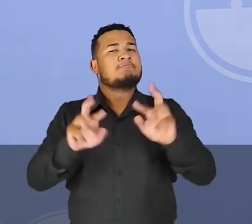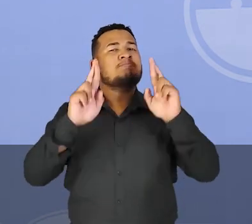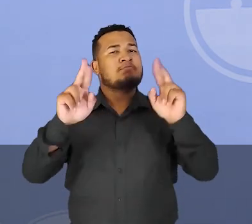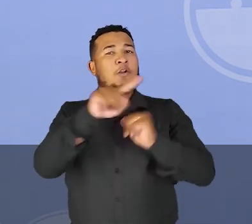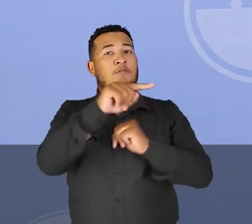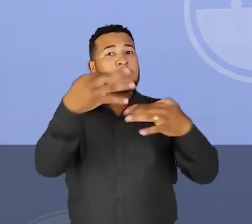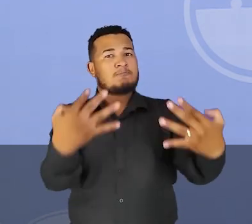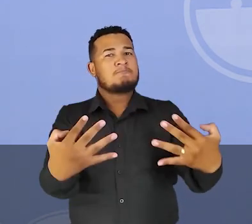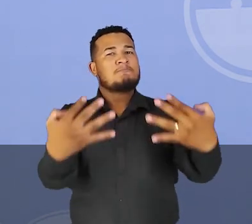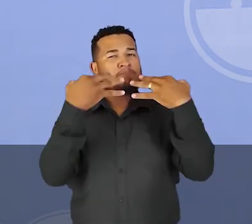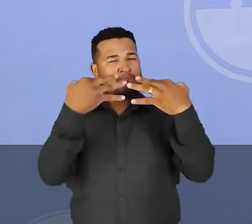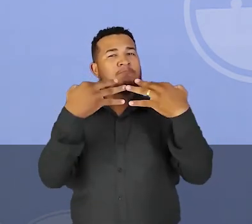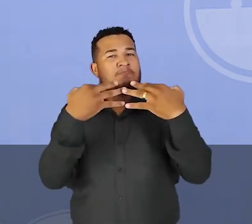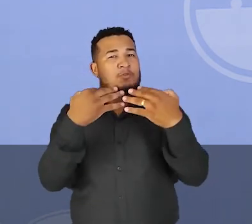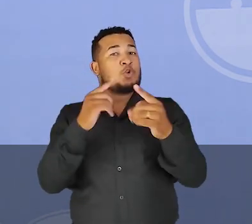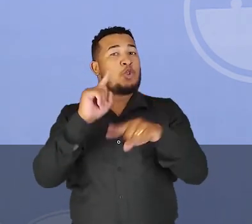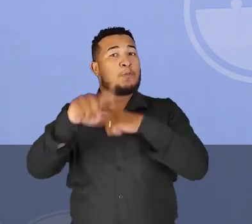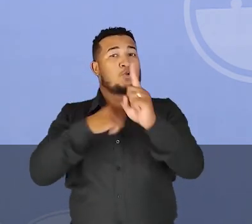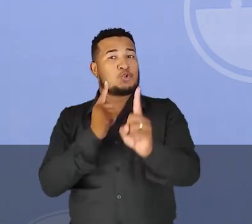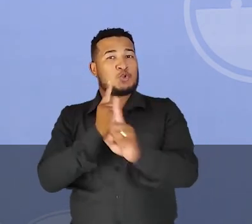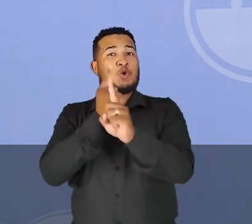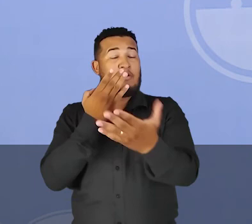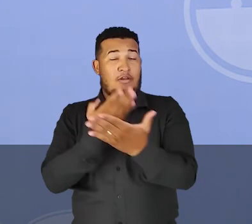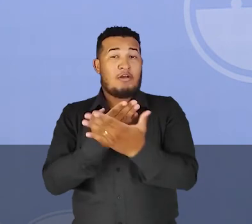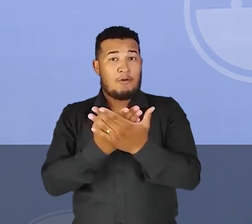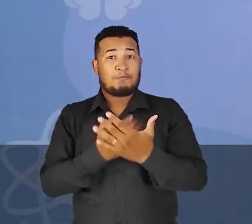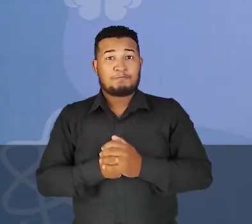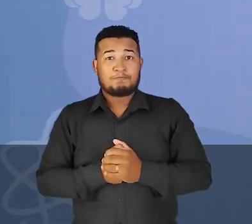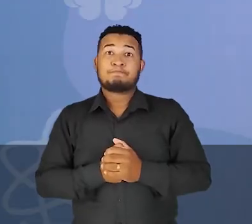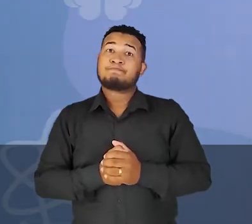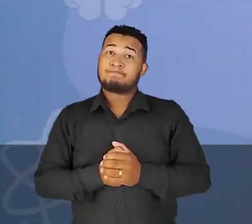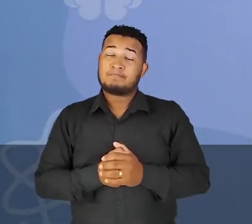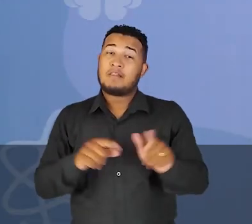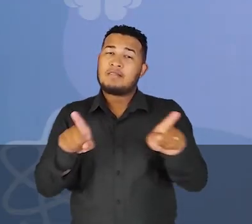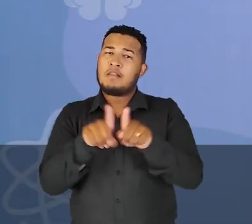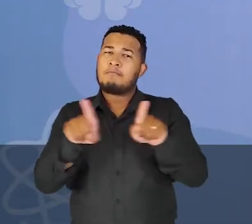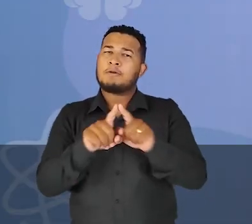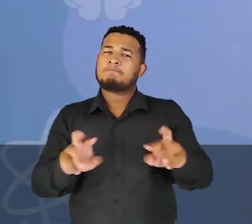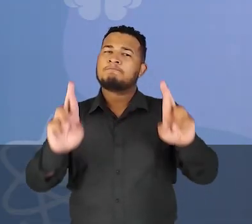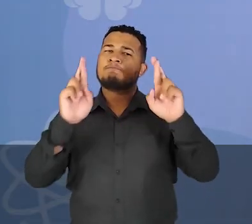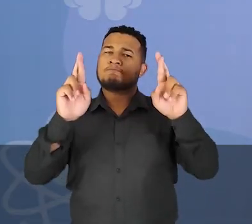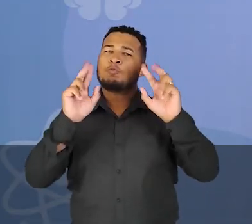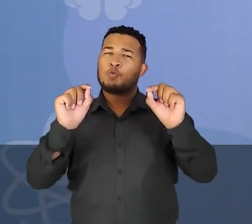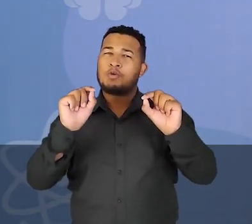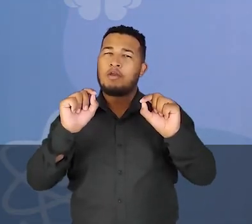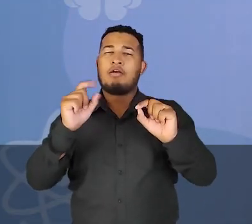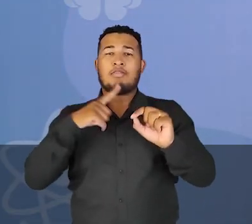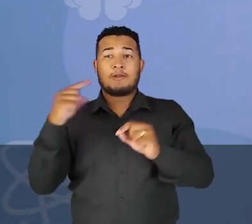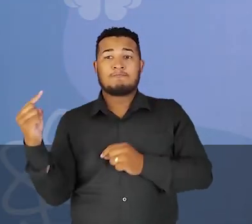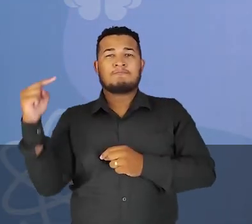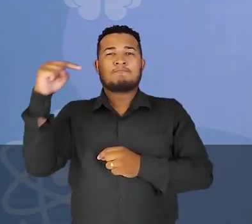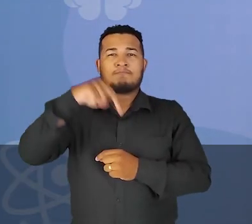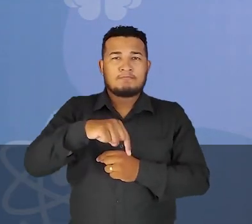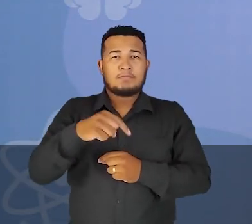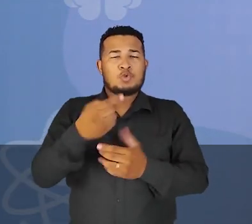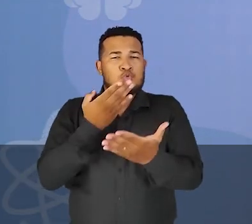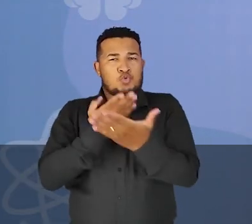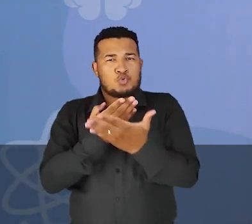sua presença no nosso próximo encontro e espero que estejamos aqui